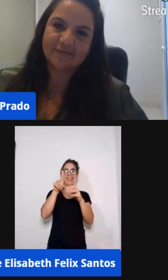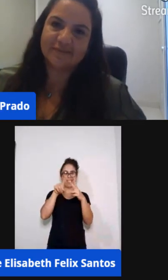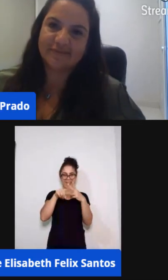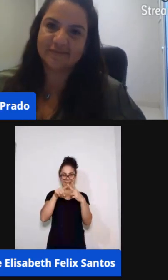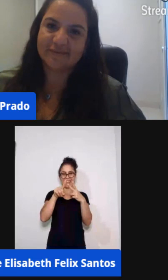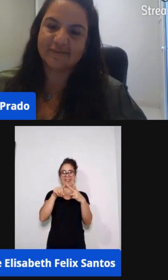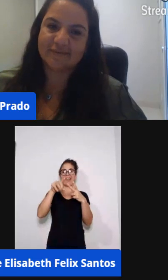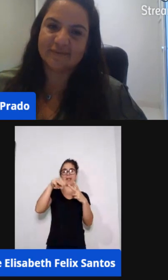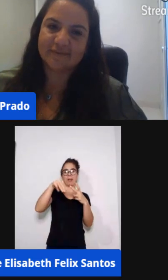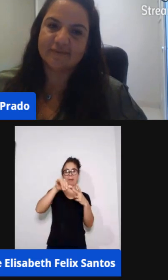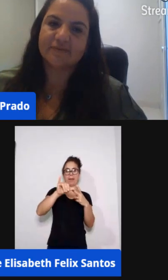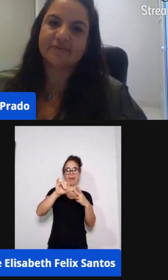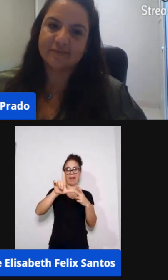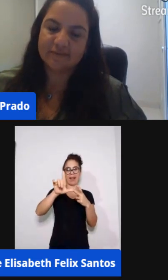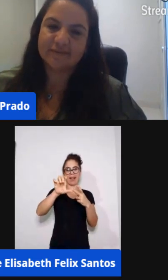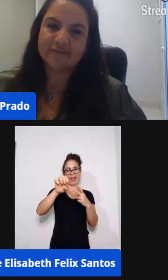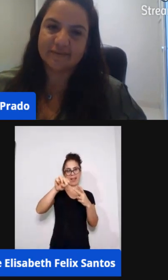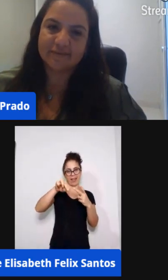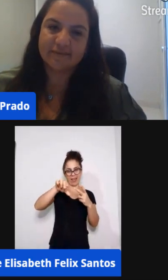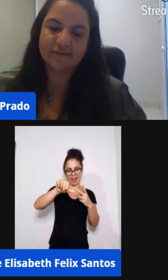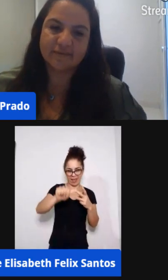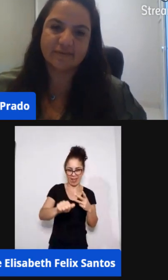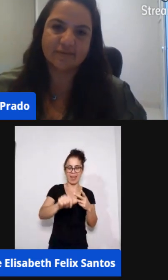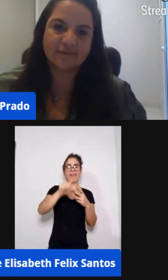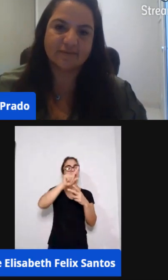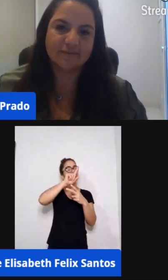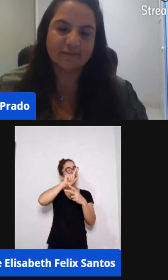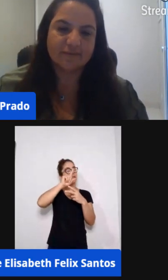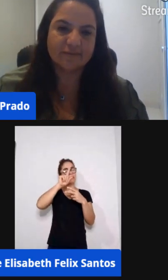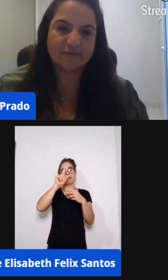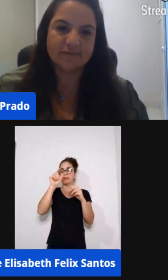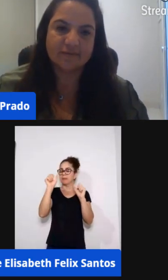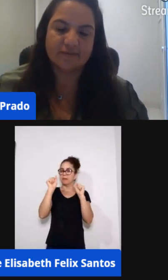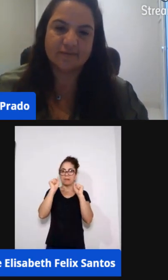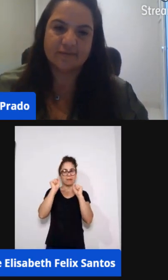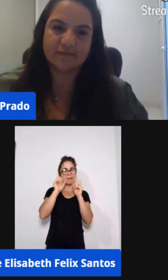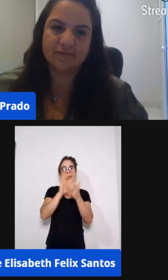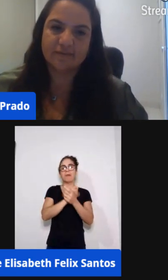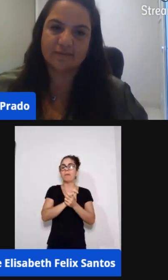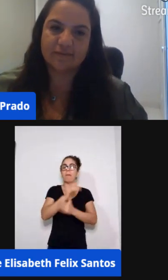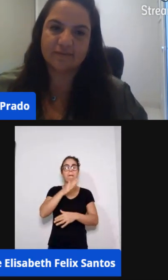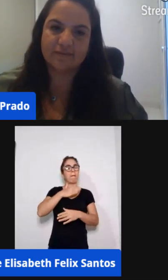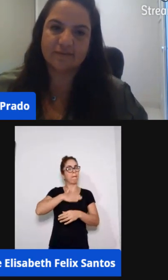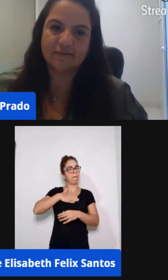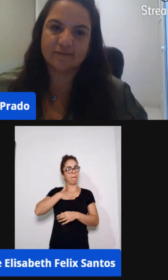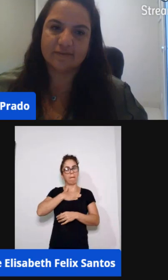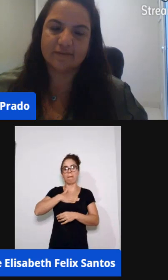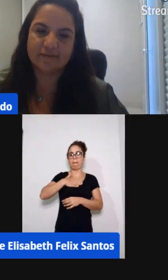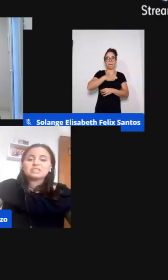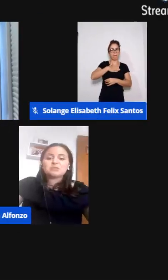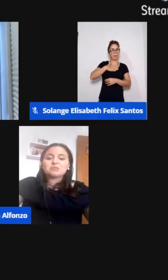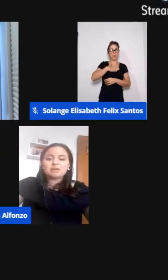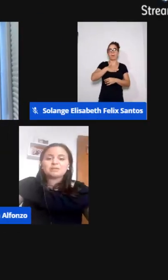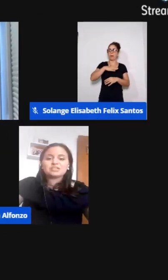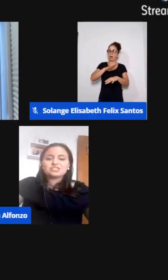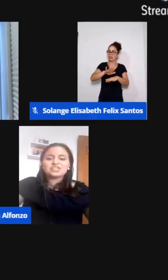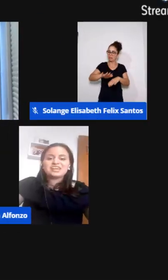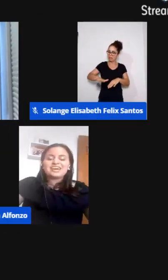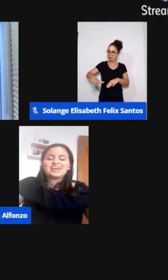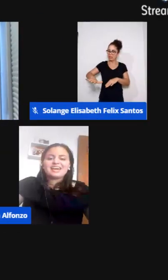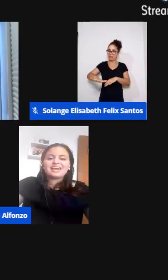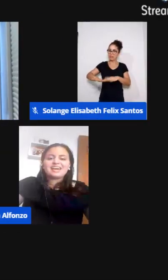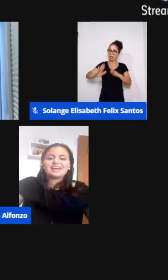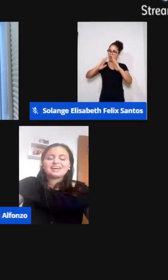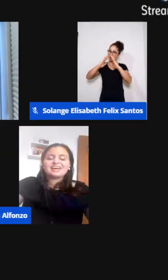Milena, somente agradecer mesmo, viu? É maravilhoso ter o chão da escola, nada melhor que o chão da escola para a